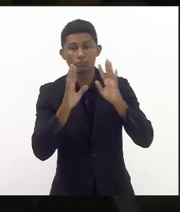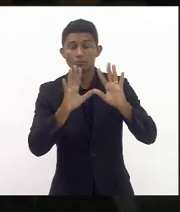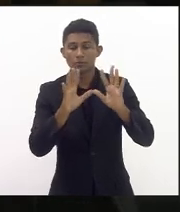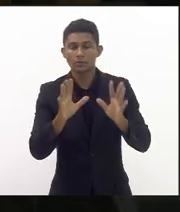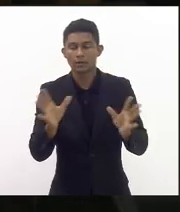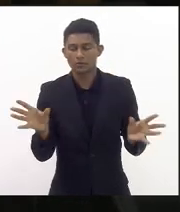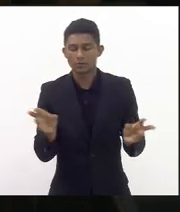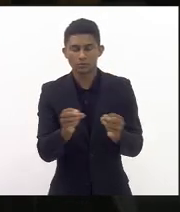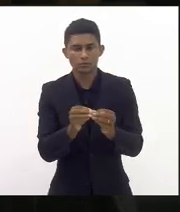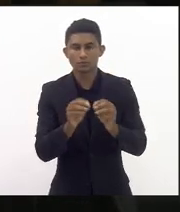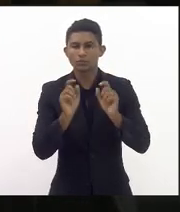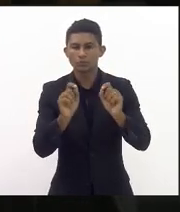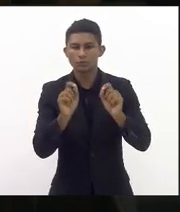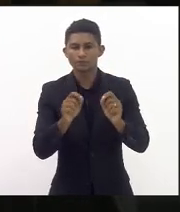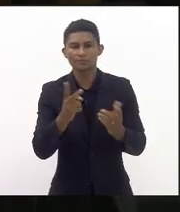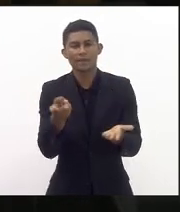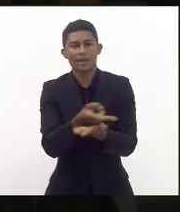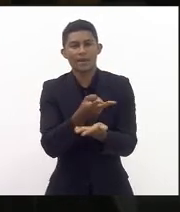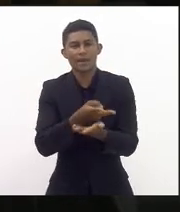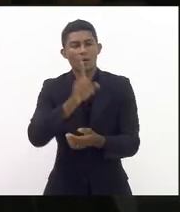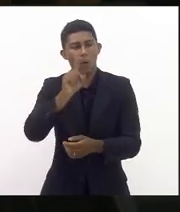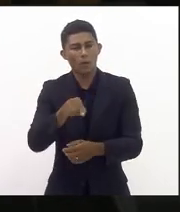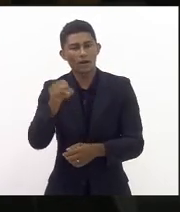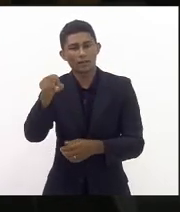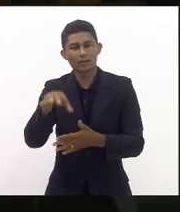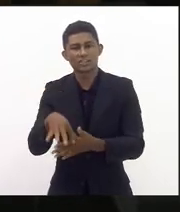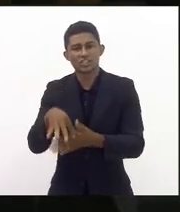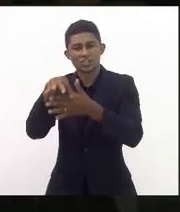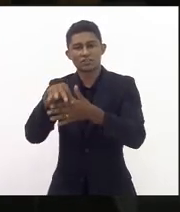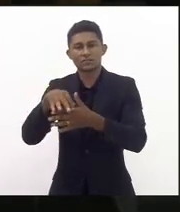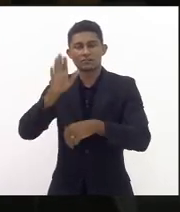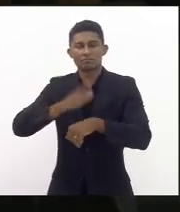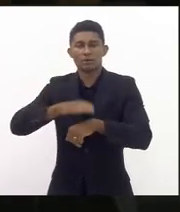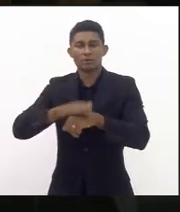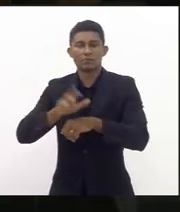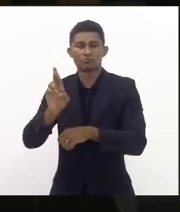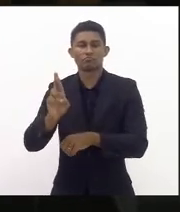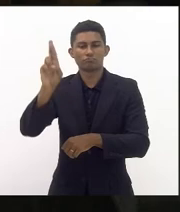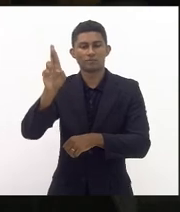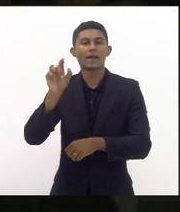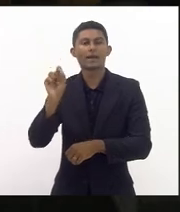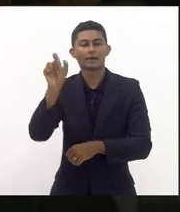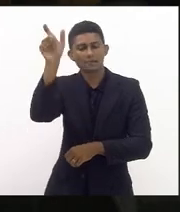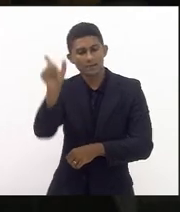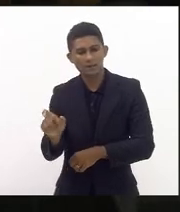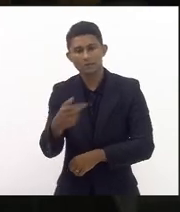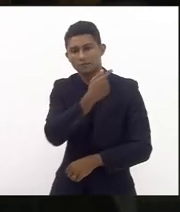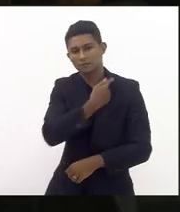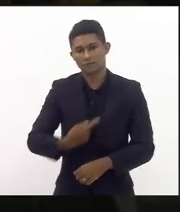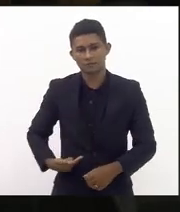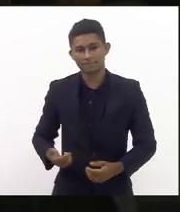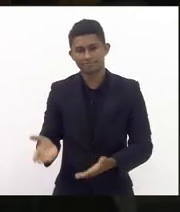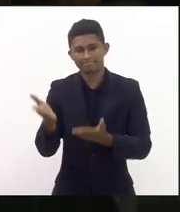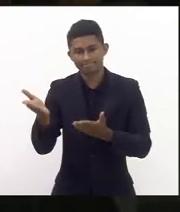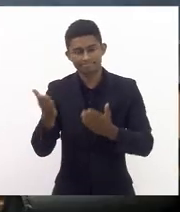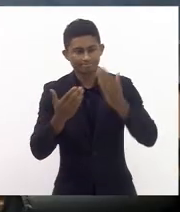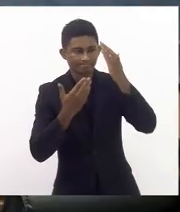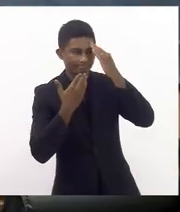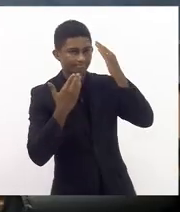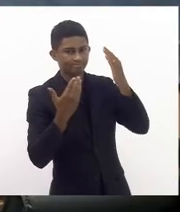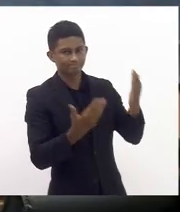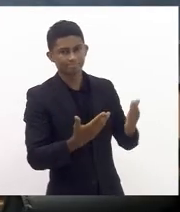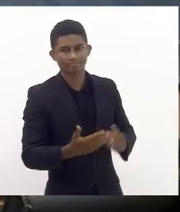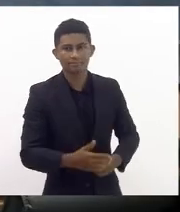Waldeck, que o erro está no comando, e o comando é do governador do estado. Muito obrigado, senhora presidente.